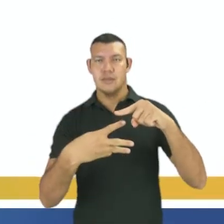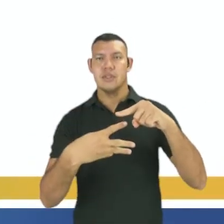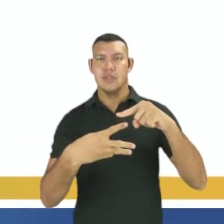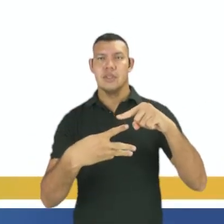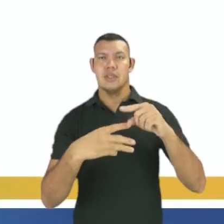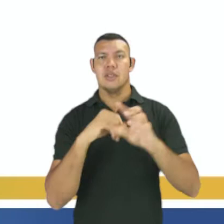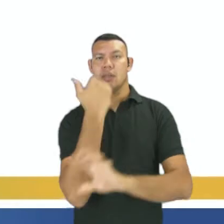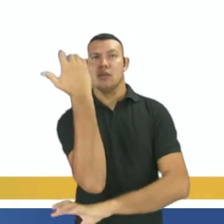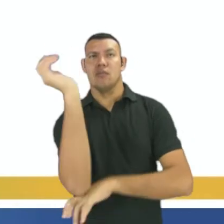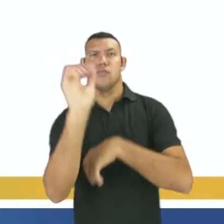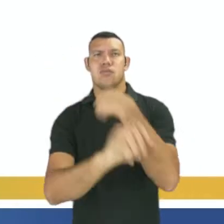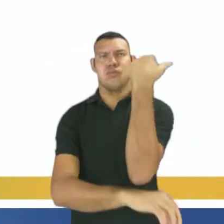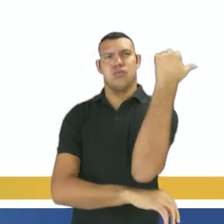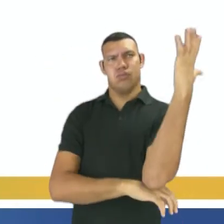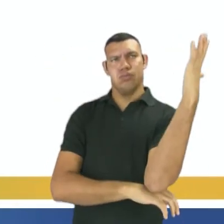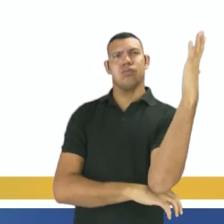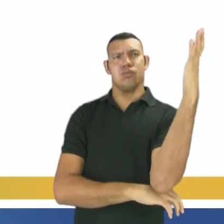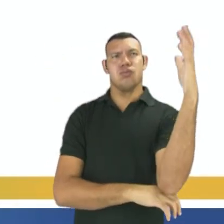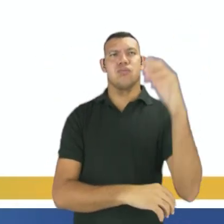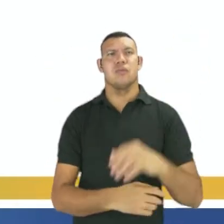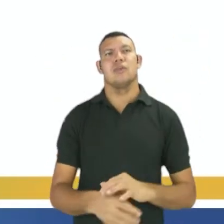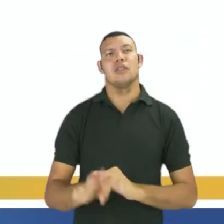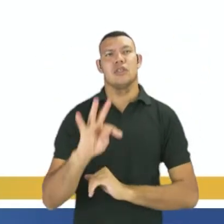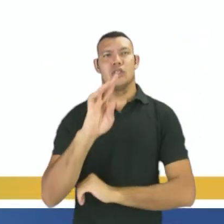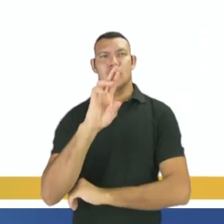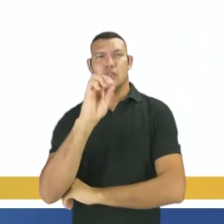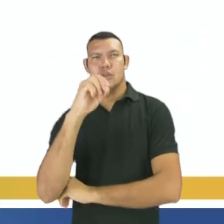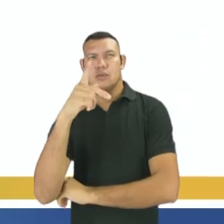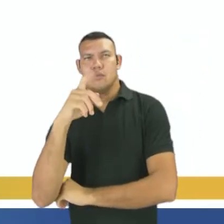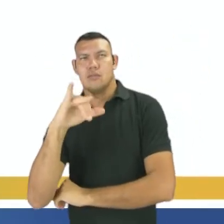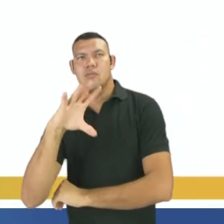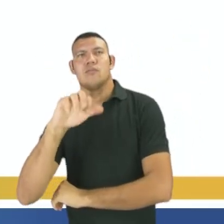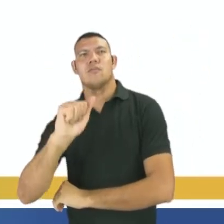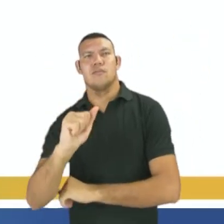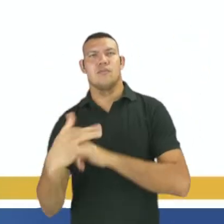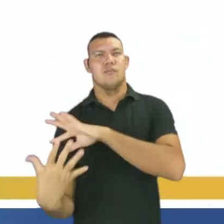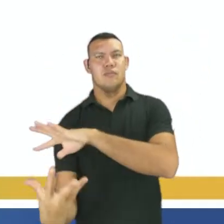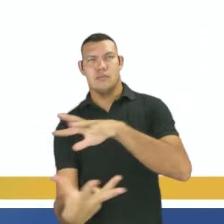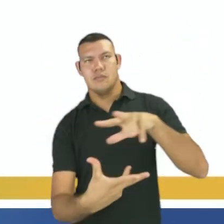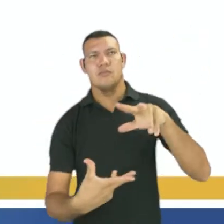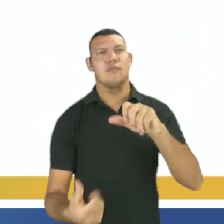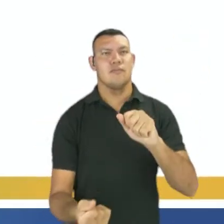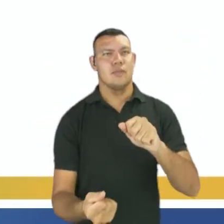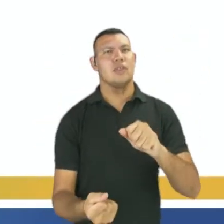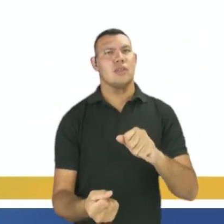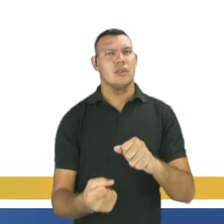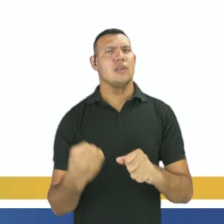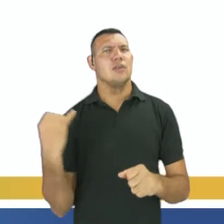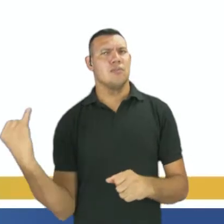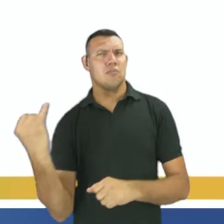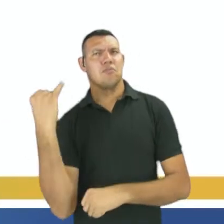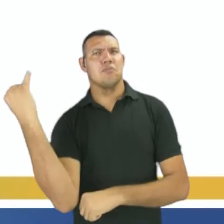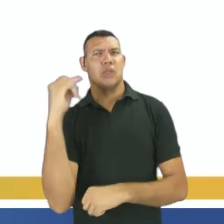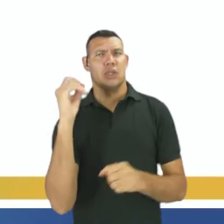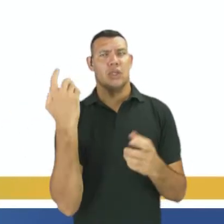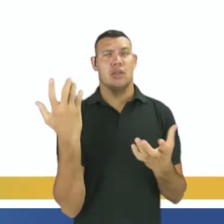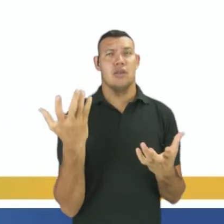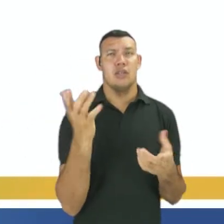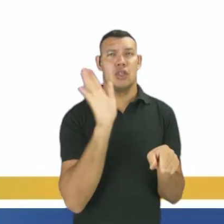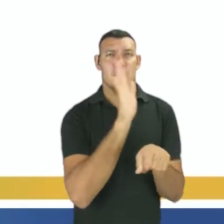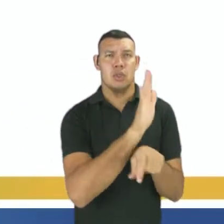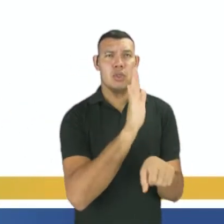manutenção de serviços ecológicos e tais como a regulamentação de climas e outros mais e fazendo com que posso garantir